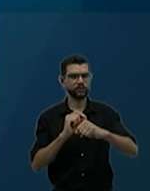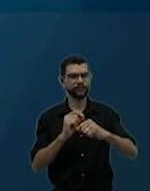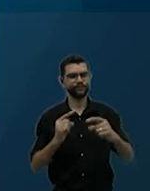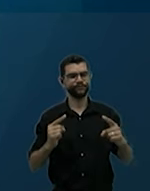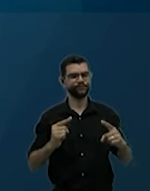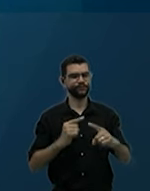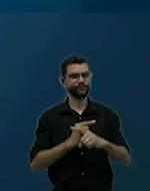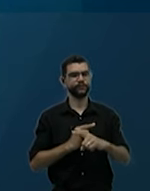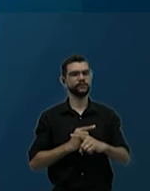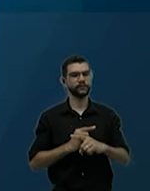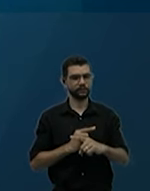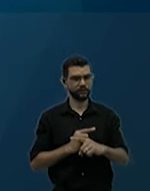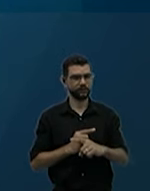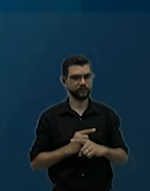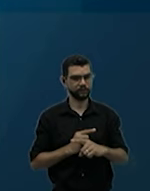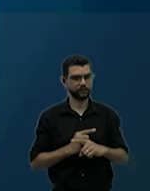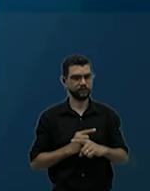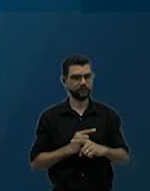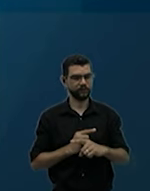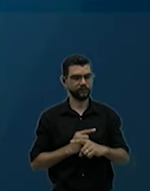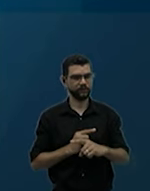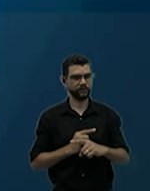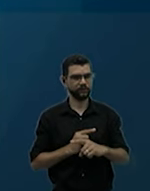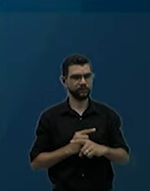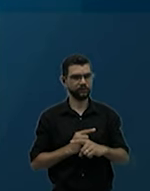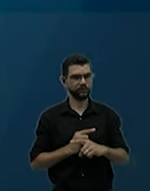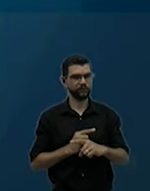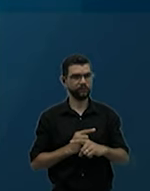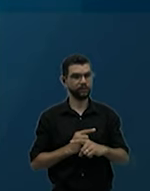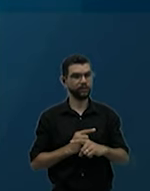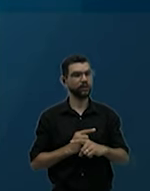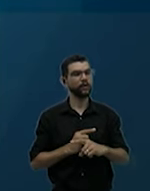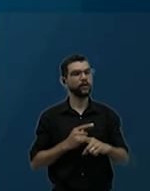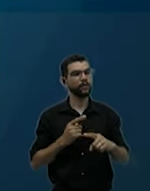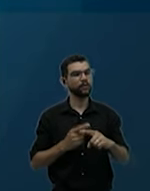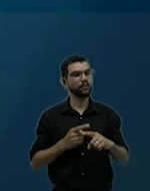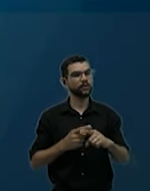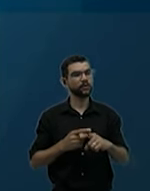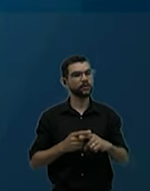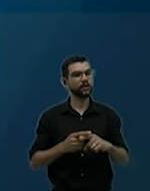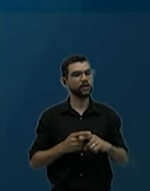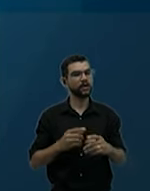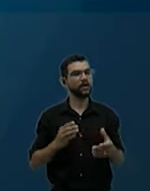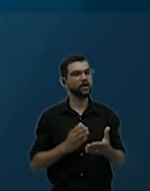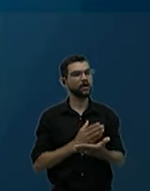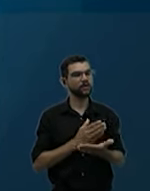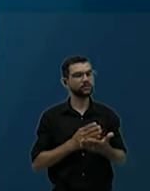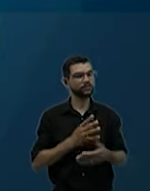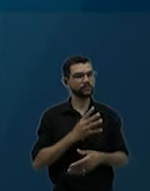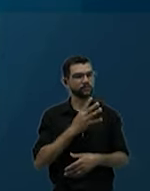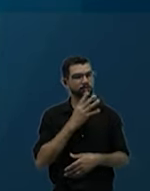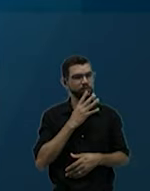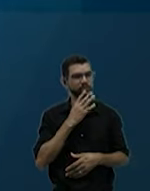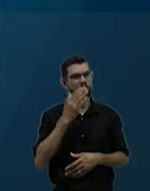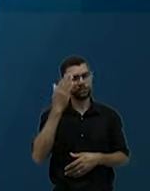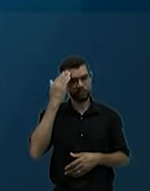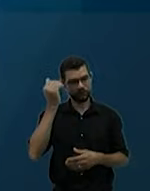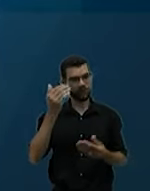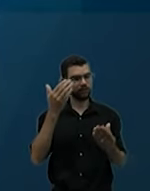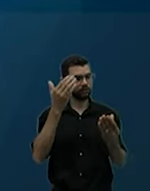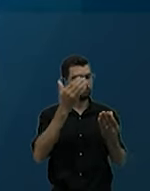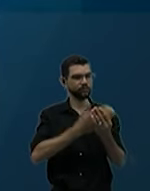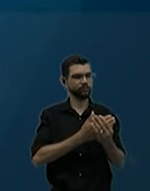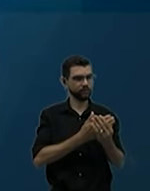Tem-se conhecimento do volume, o que desde já se diga não é muito referente aos processos que aportam à